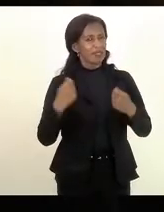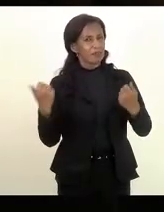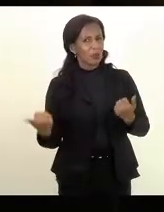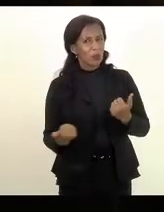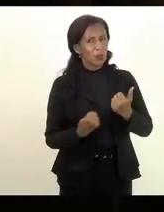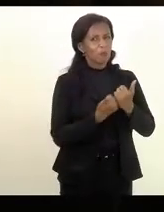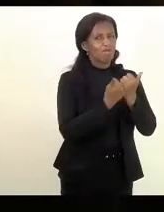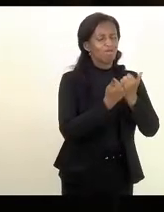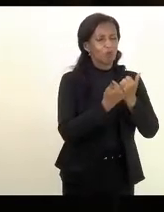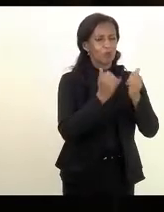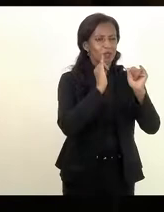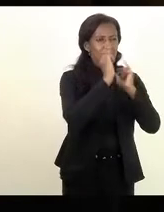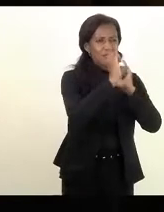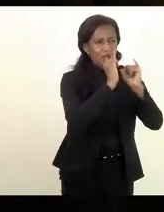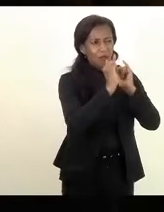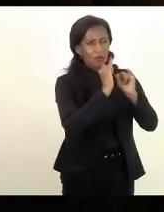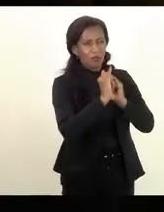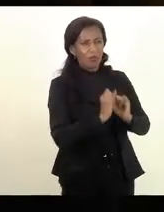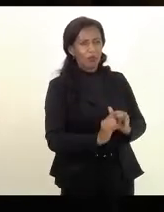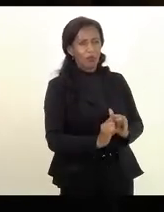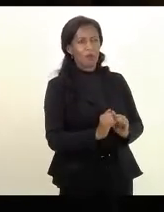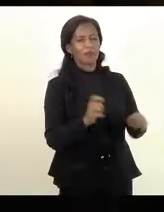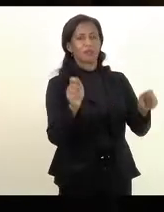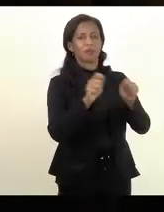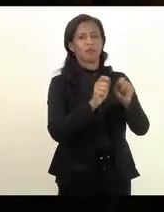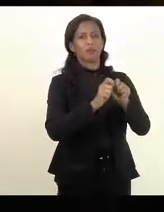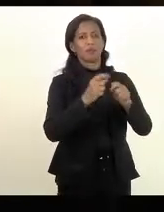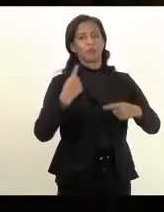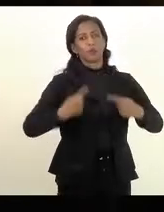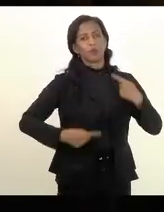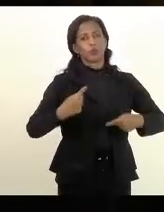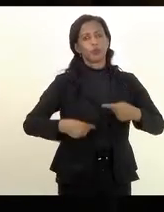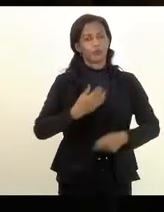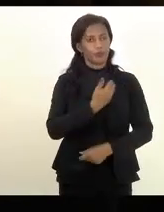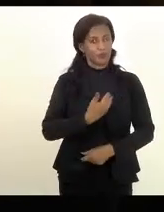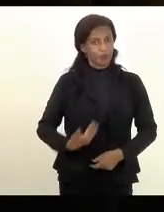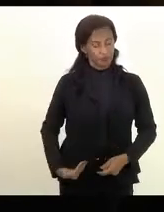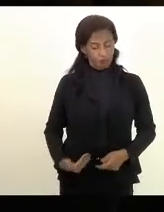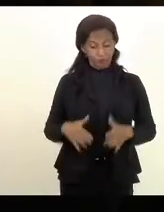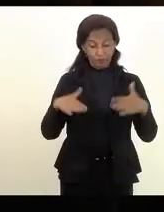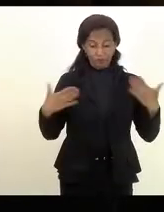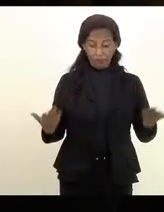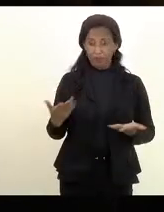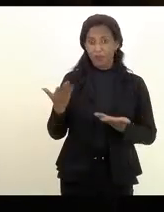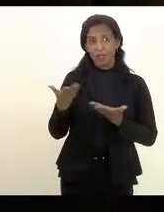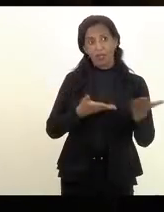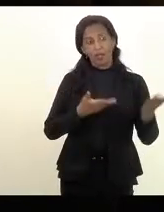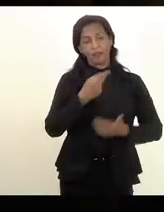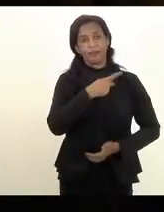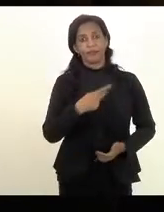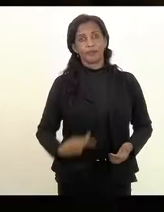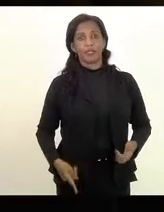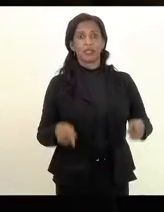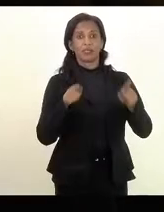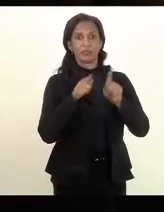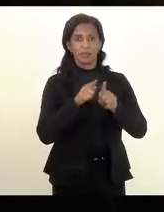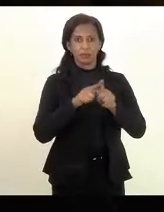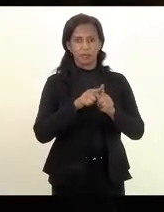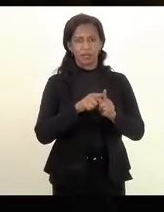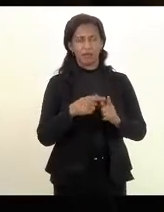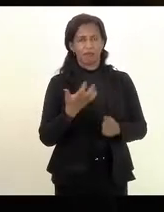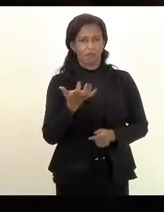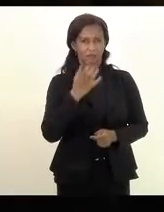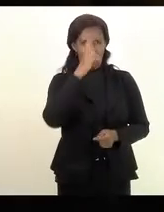sobre esses dados para fazer políticas públicas e aí senhora presidenta é muito relevante também trazer